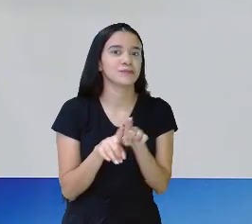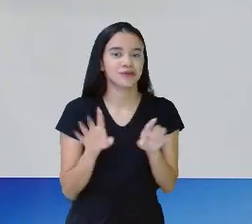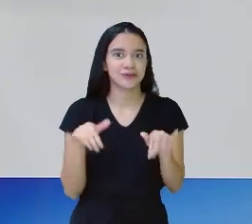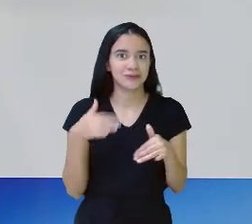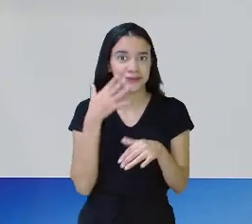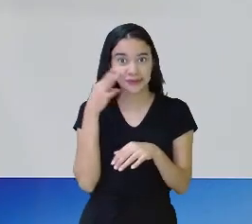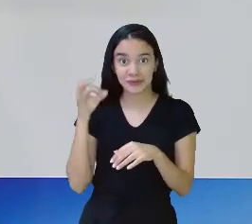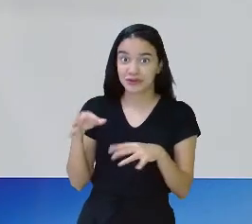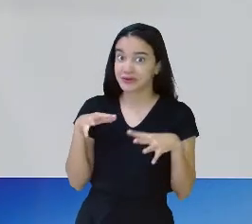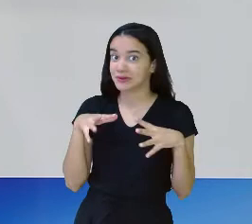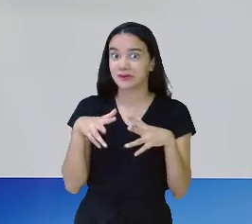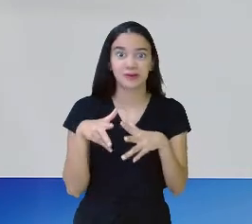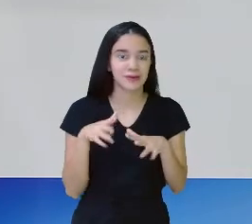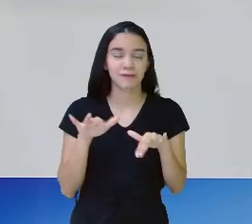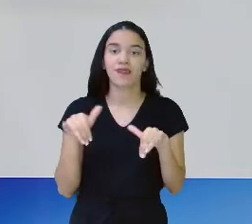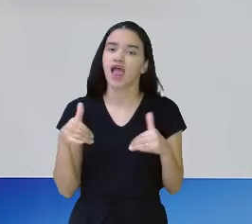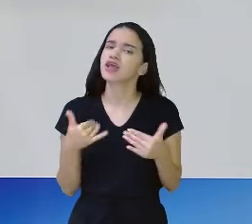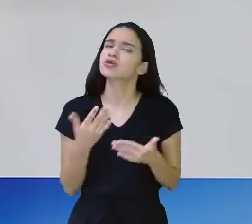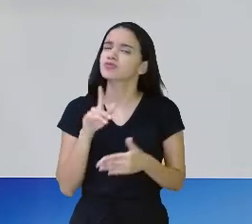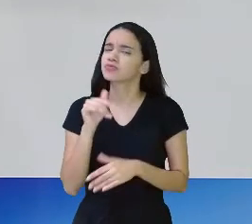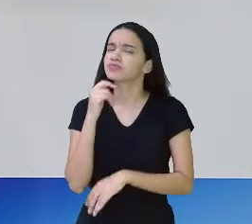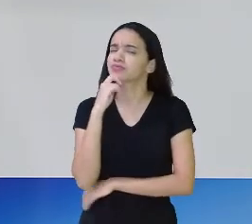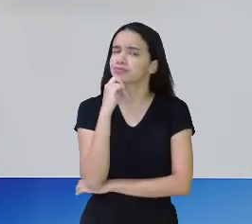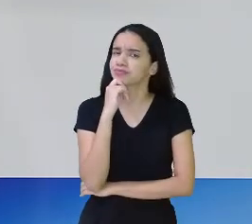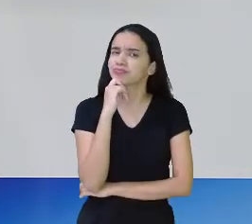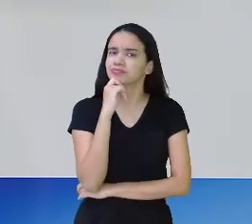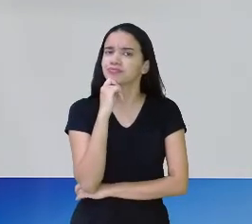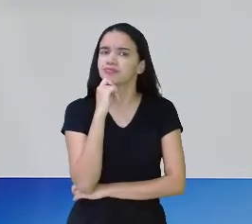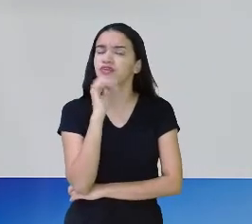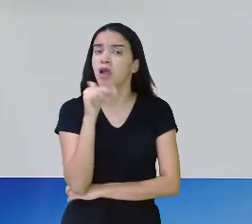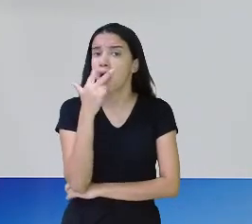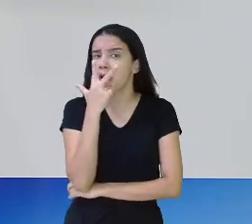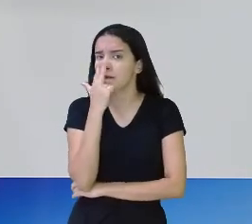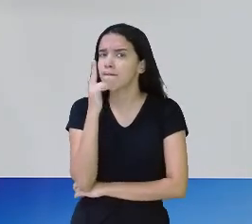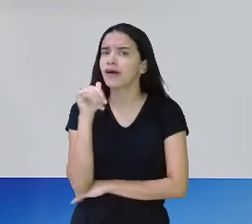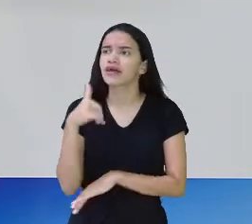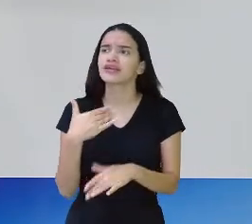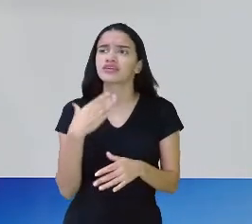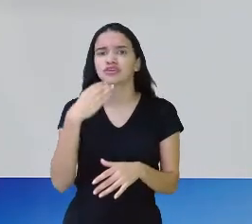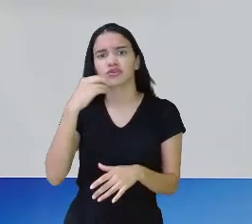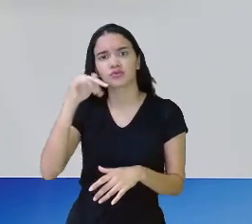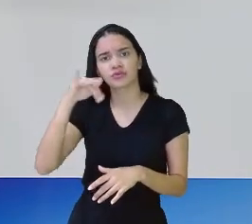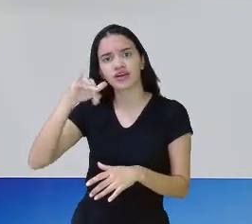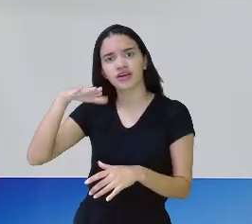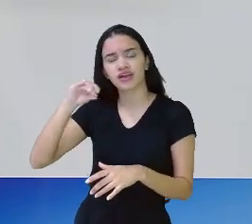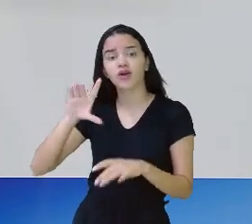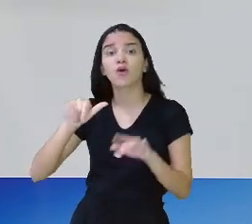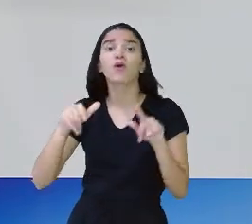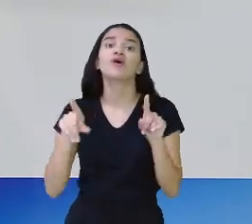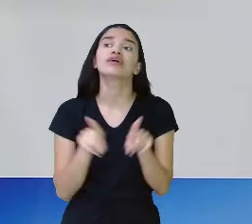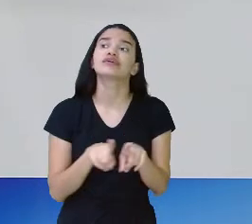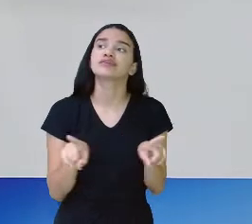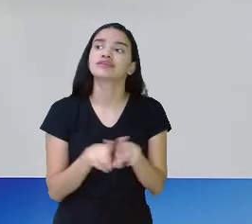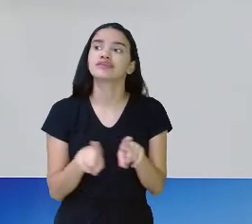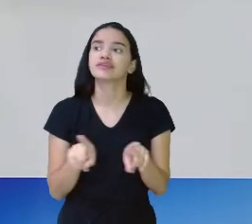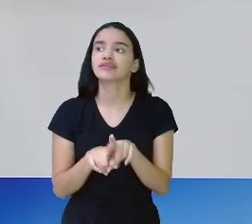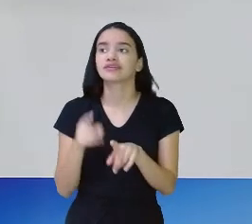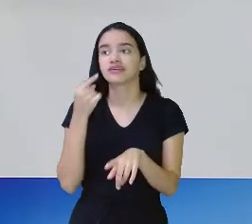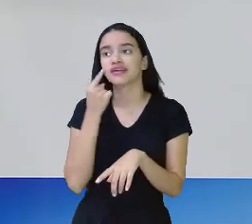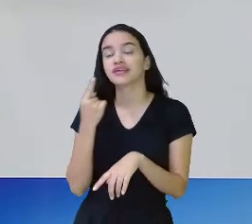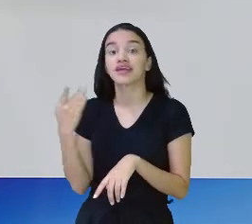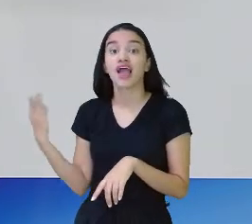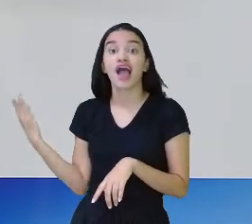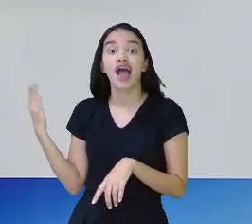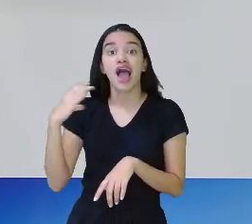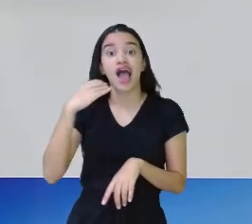Professora Mauricéia. Pois é. Ele parece com um caracol, né? E também é